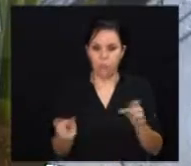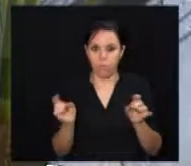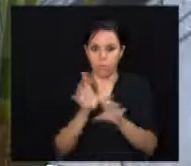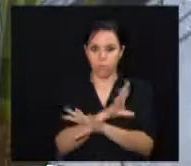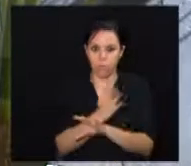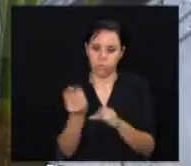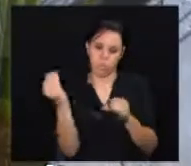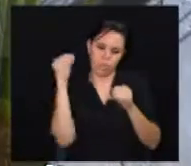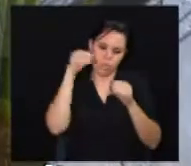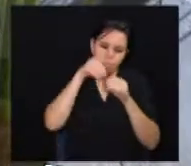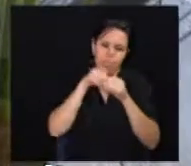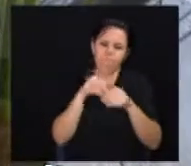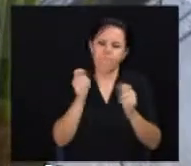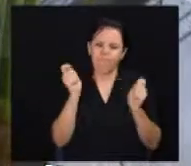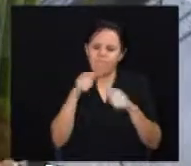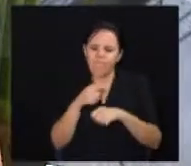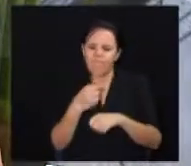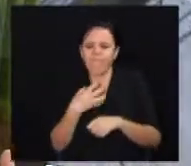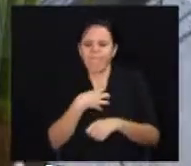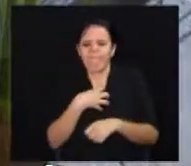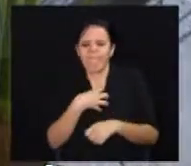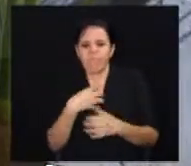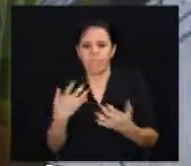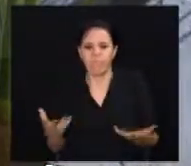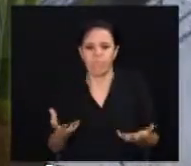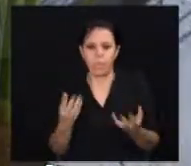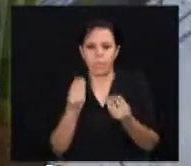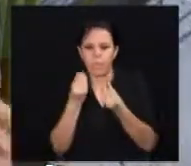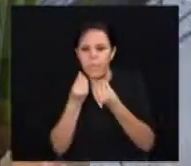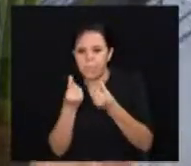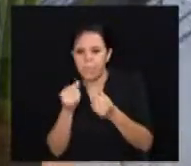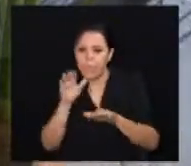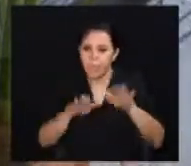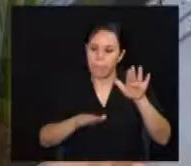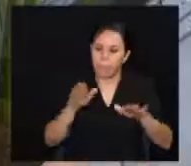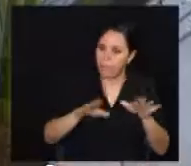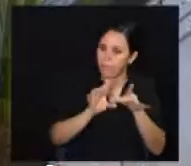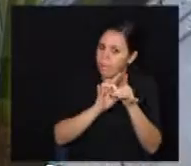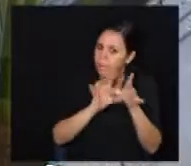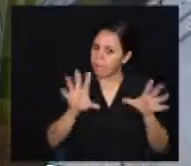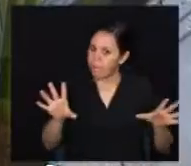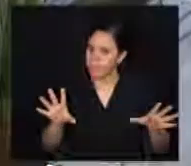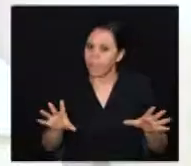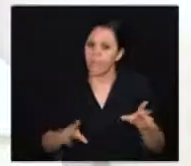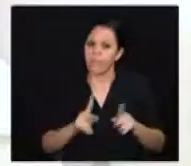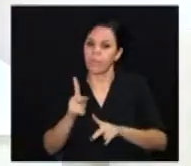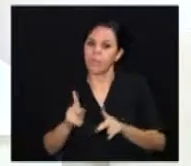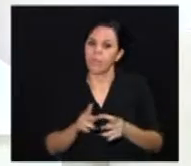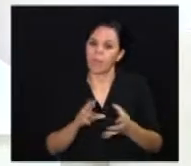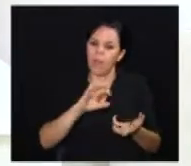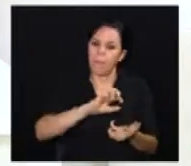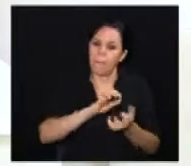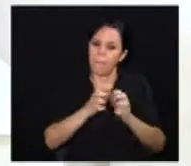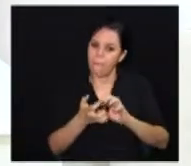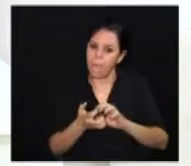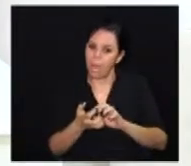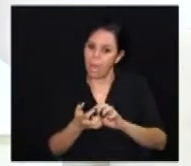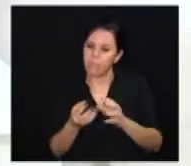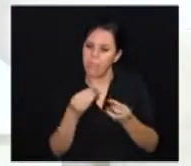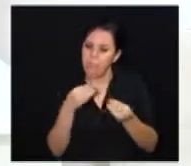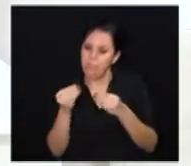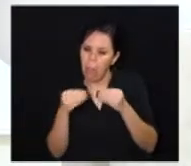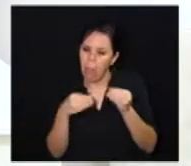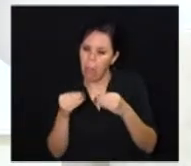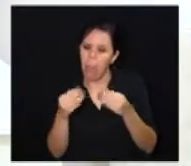a gente vai querer chegar nessa massa. É uma questão de gosto, obviamente. Tem gente que gosta tanto da massa quanto do risoto, né? Mais passadinho, mais